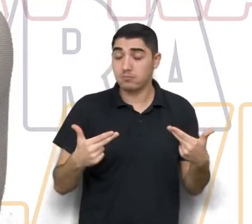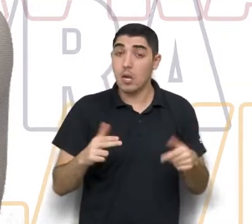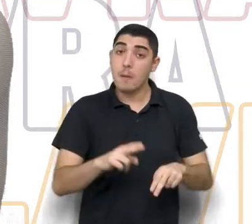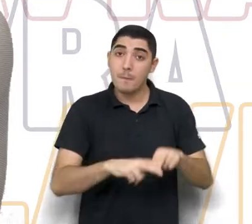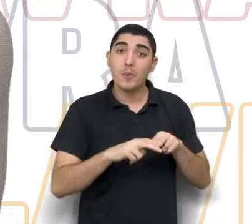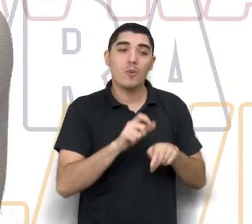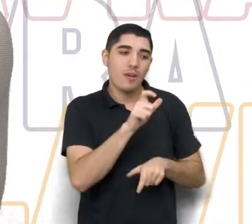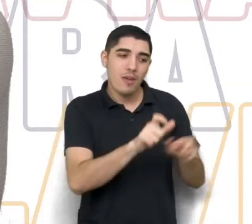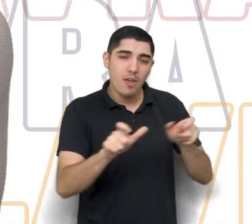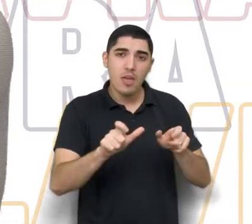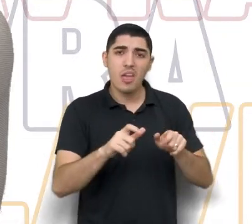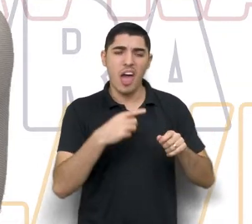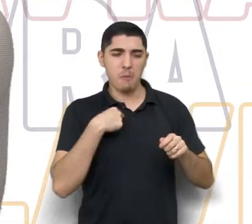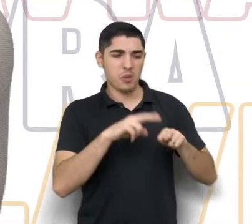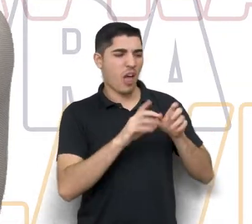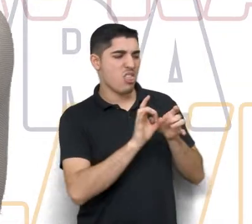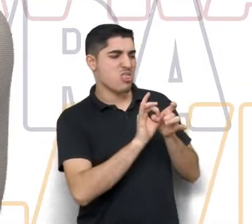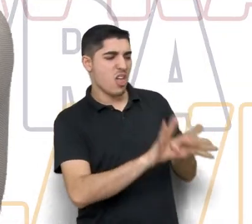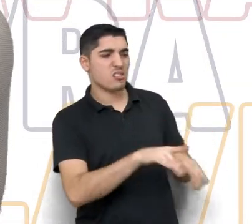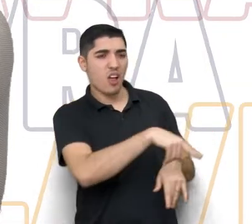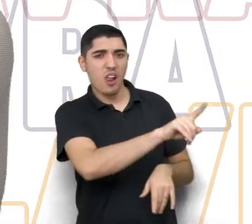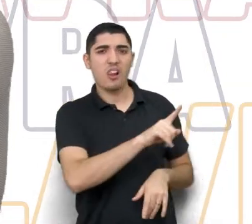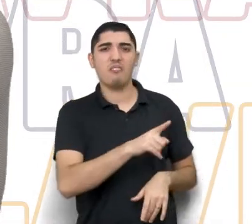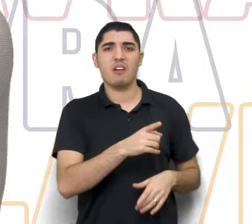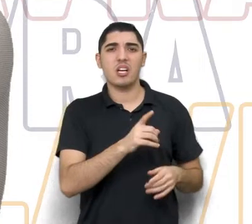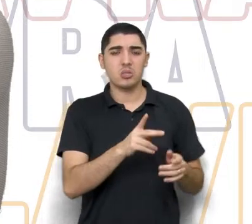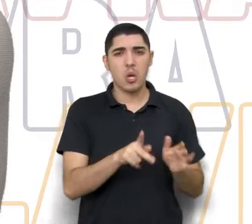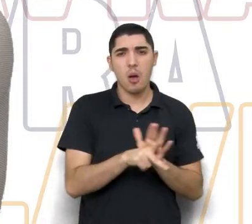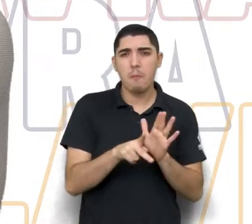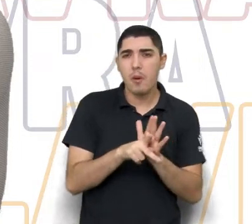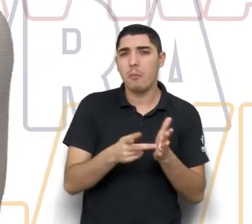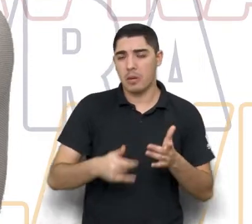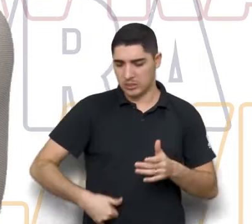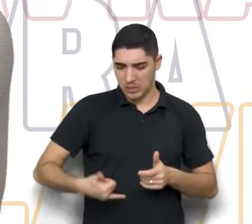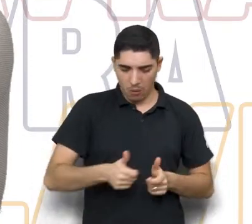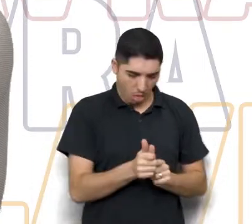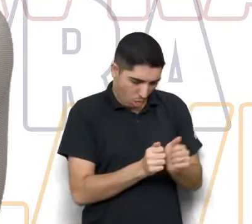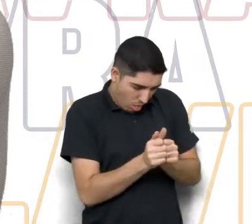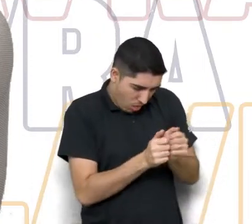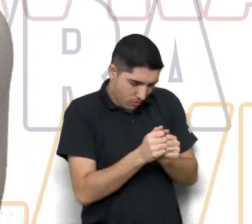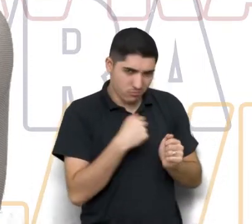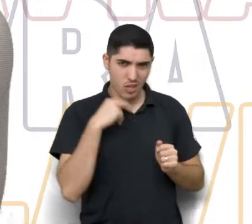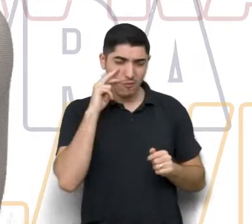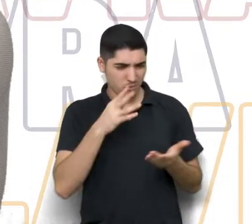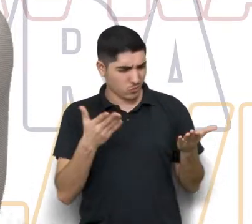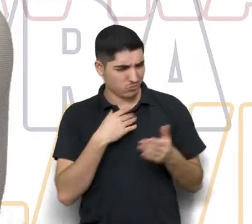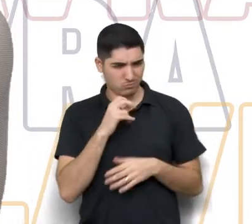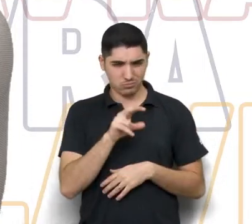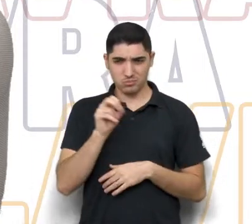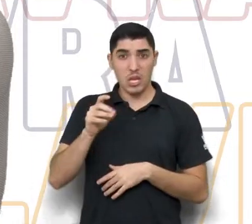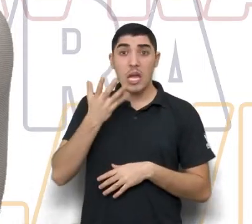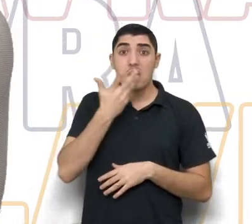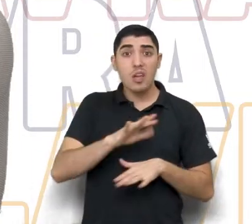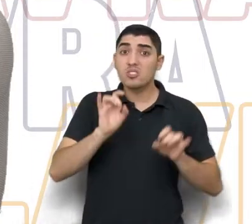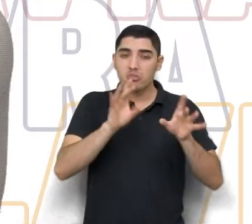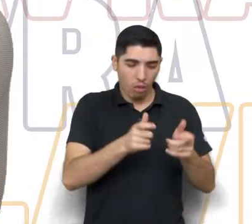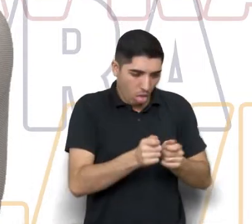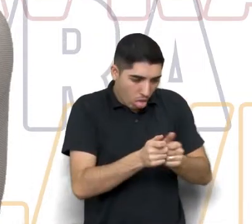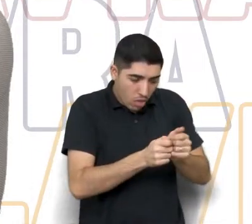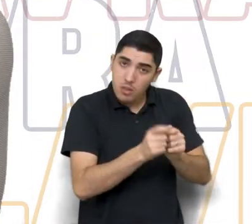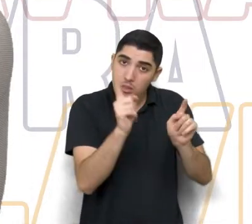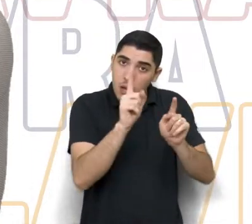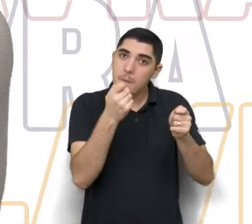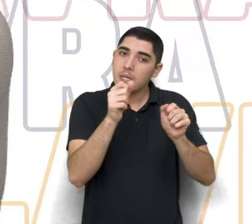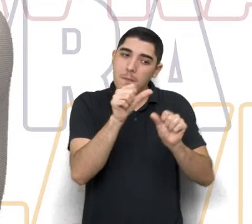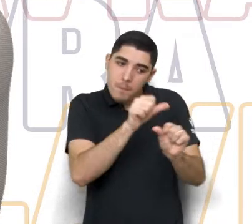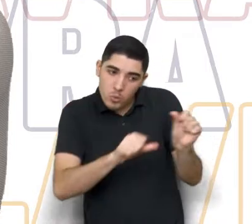as crianças, sabe? Ao invés de deixar as crianças apenas tão somente entretidas com o celular, como eu vejo atualmente, isso deveria